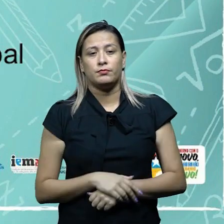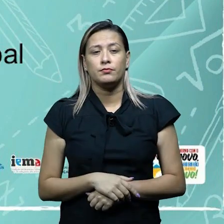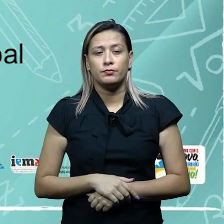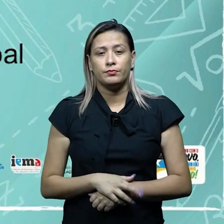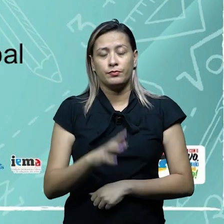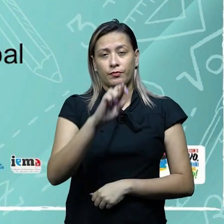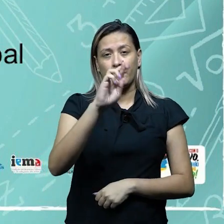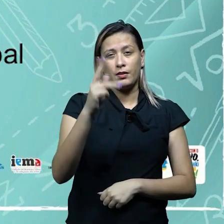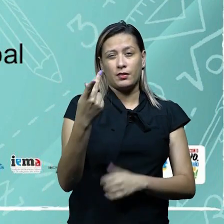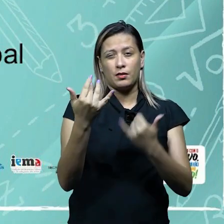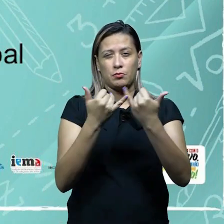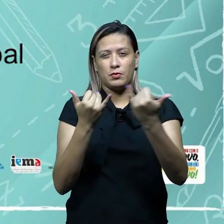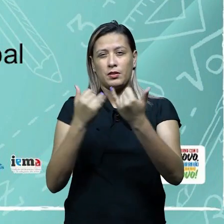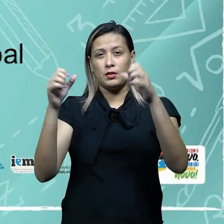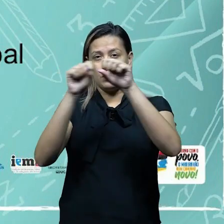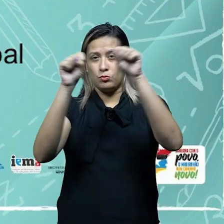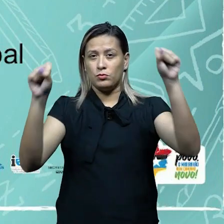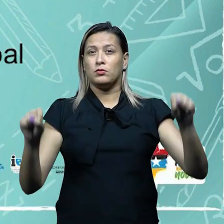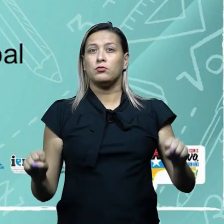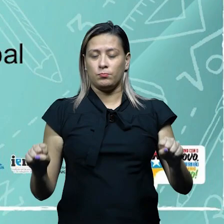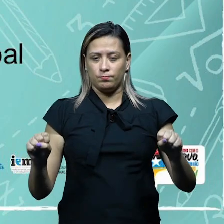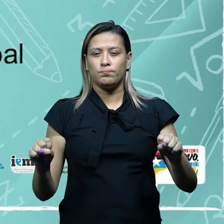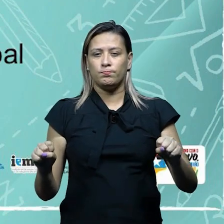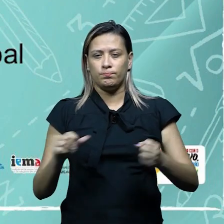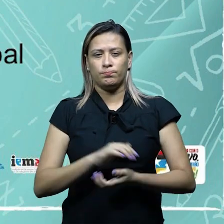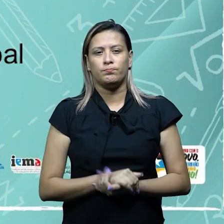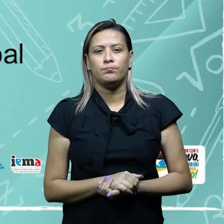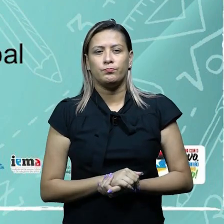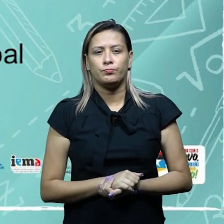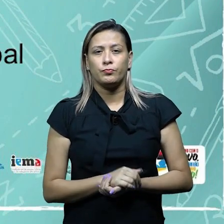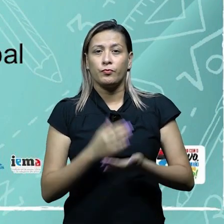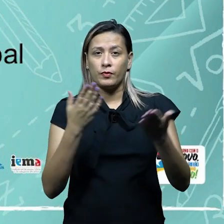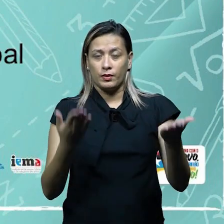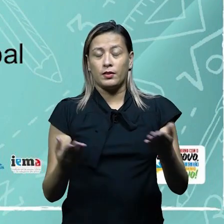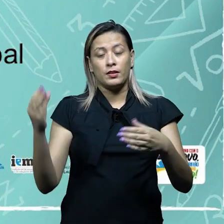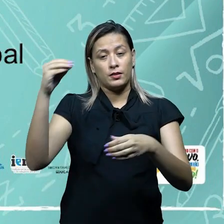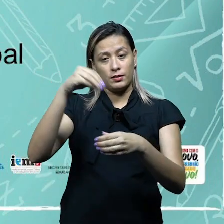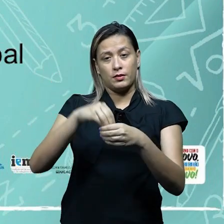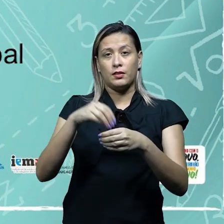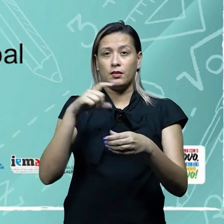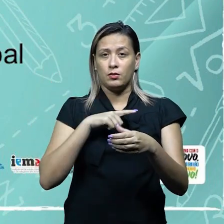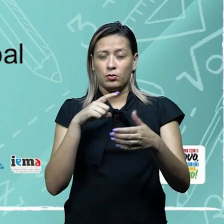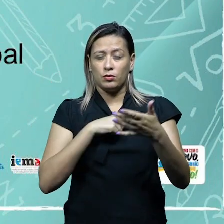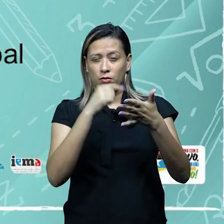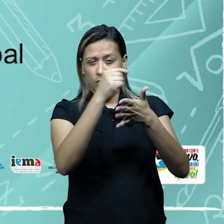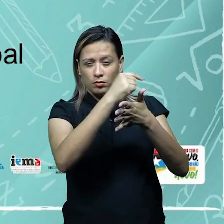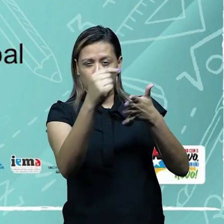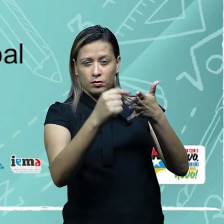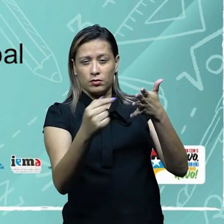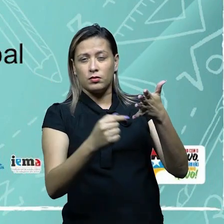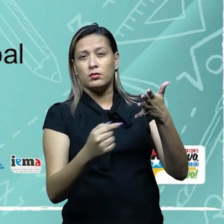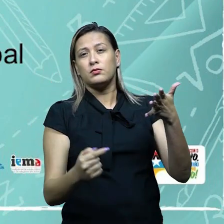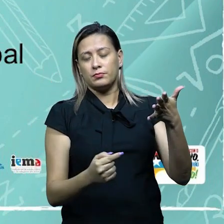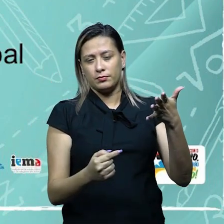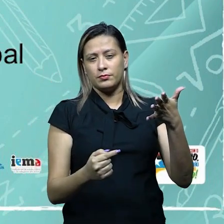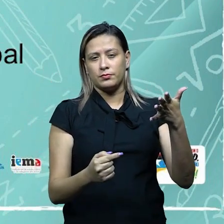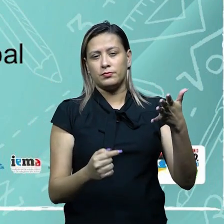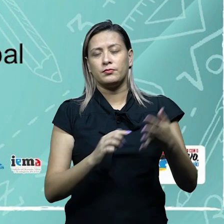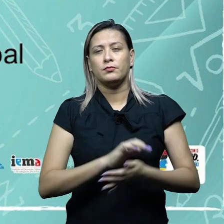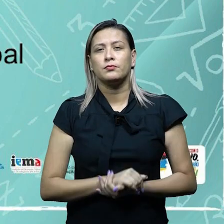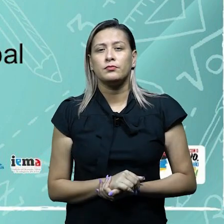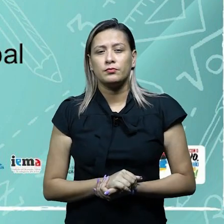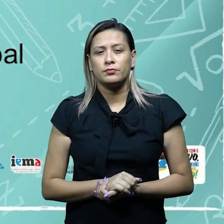sistema, fosse um todo. E dentro desse todo tem várias partes, que eu vou chamar de subsistemas. Quais são